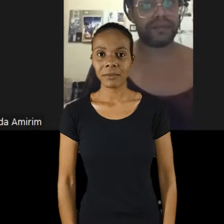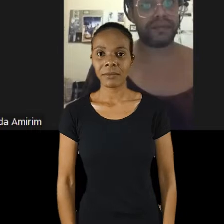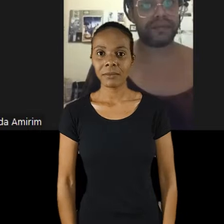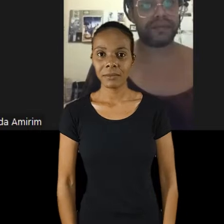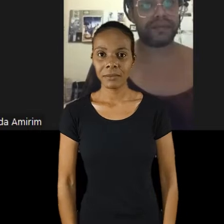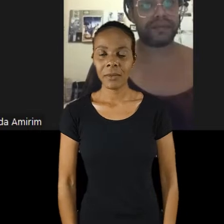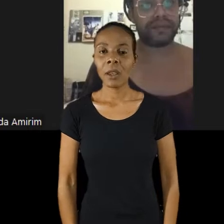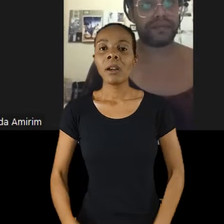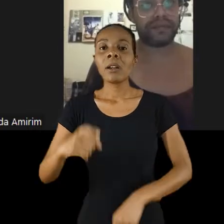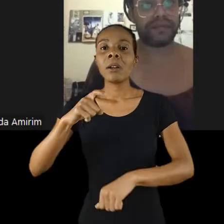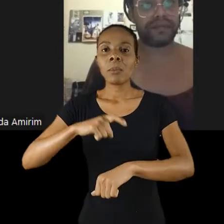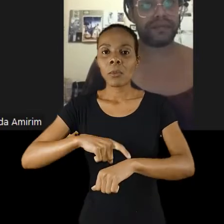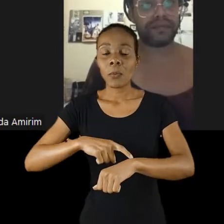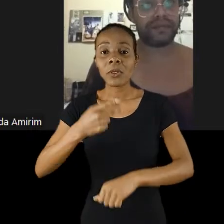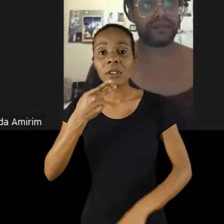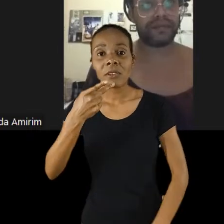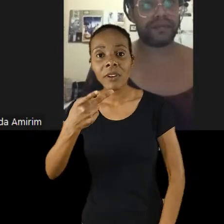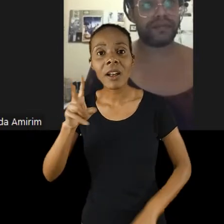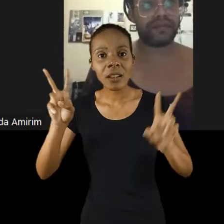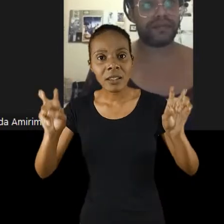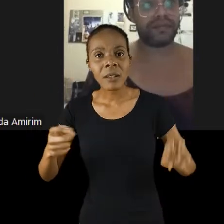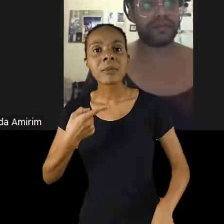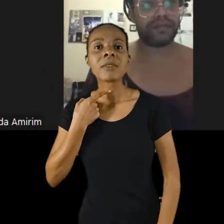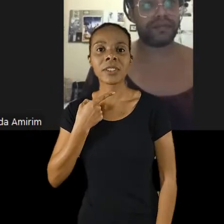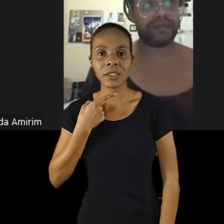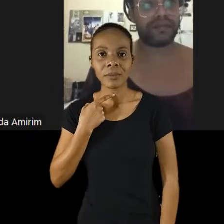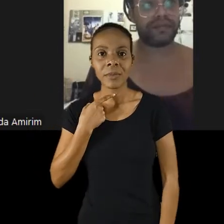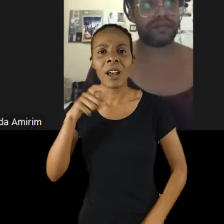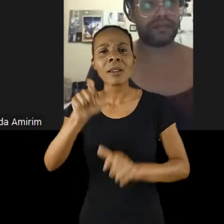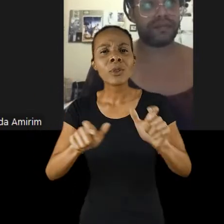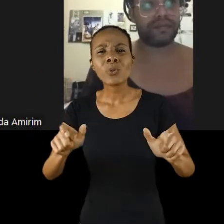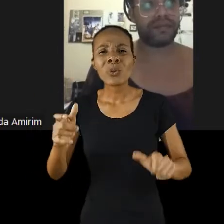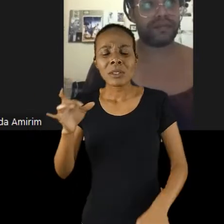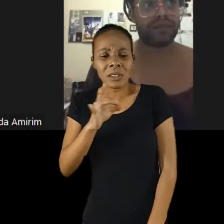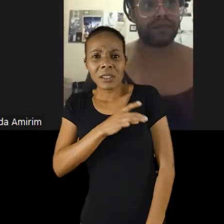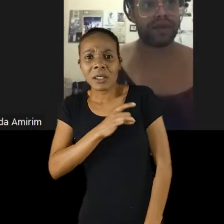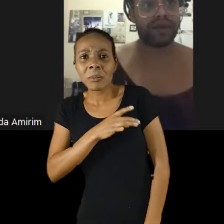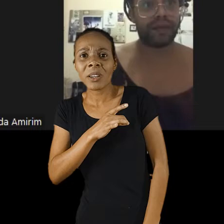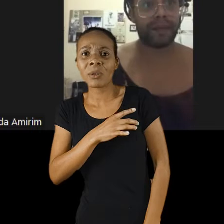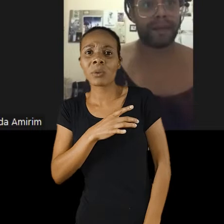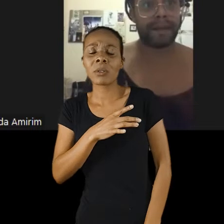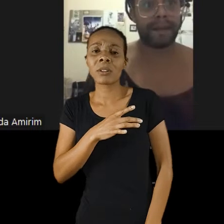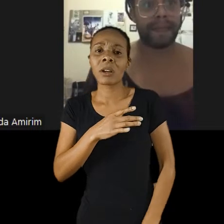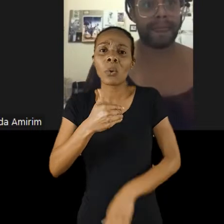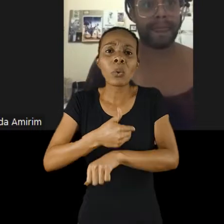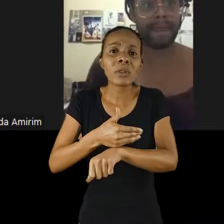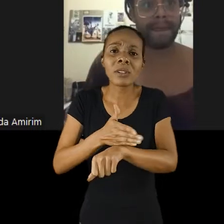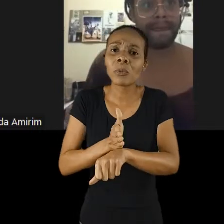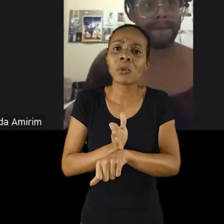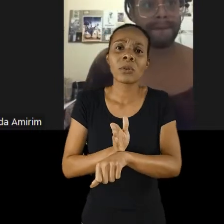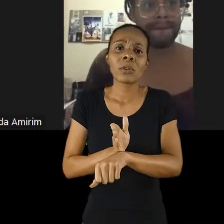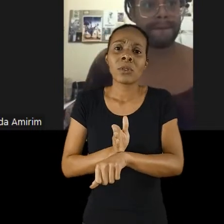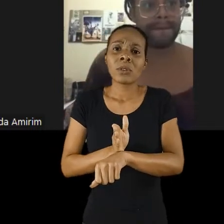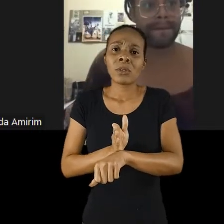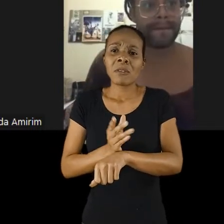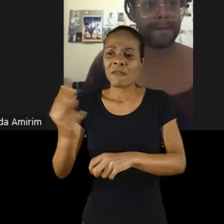Quando a gente fala sobre travesti, as pessoas têm medo. As pessoas têm medo. A gente é o tempo todo vista